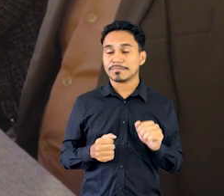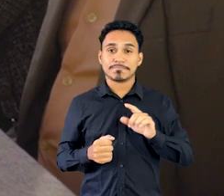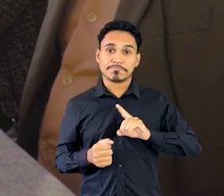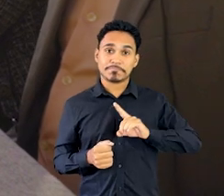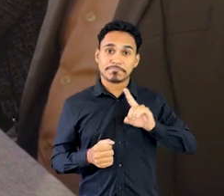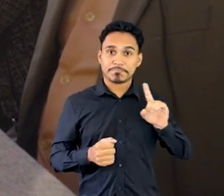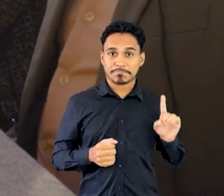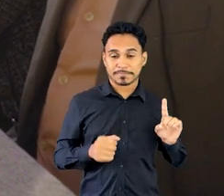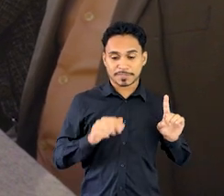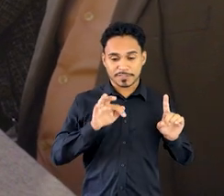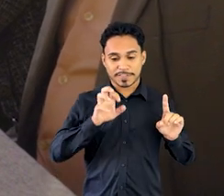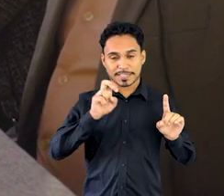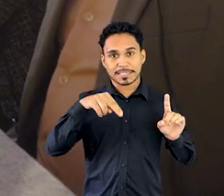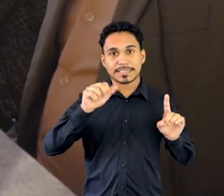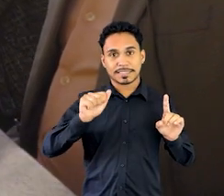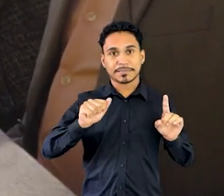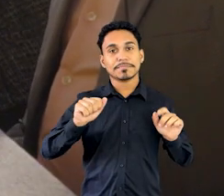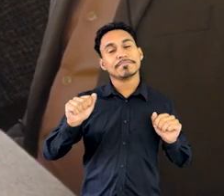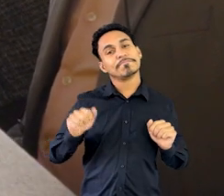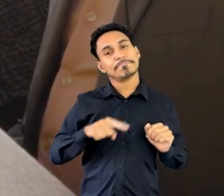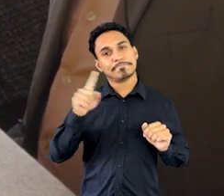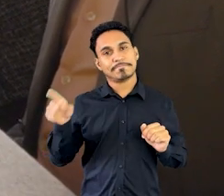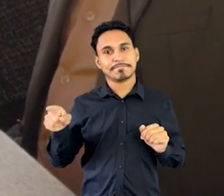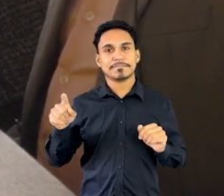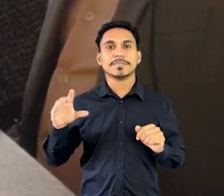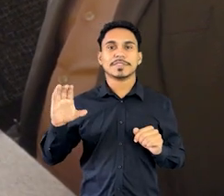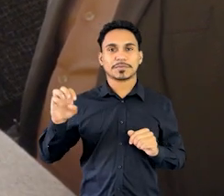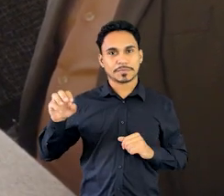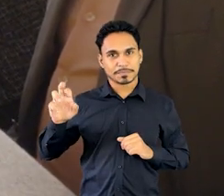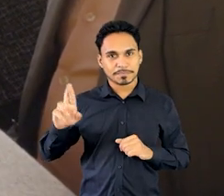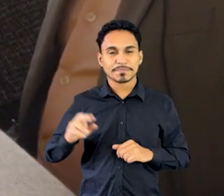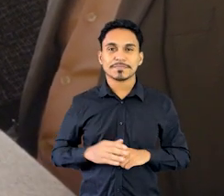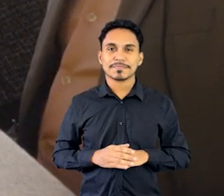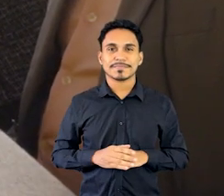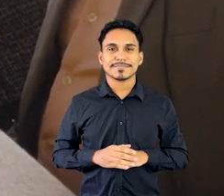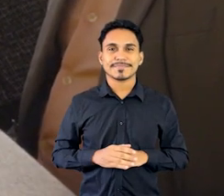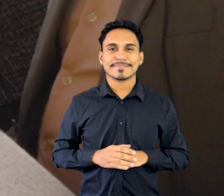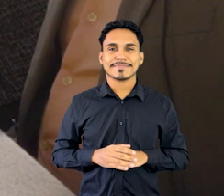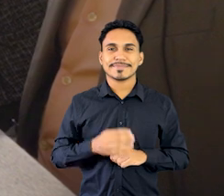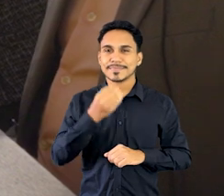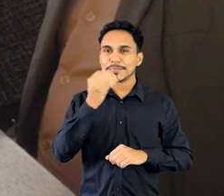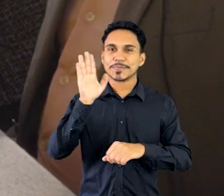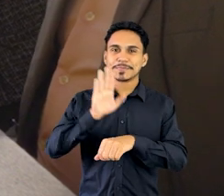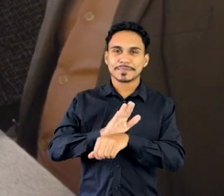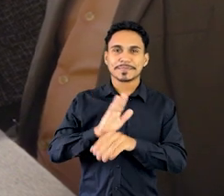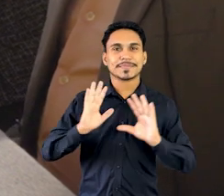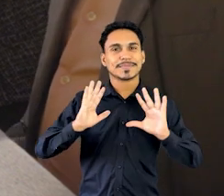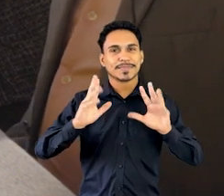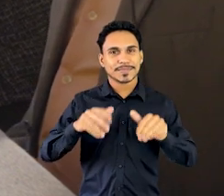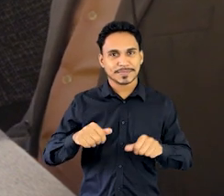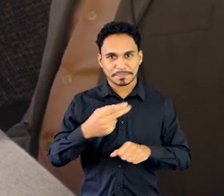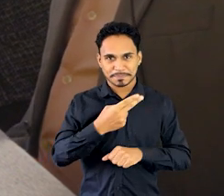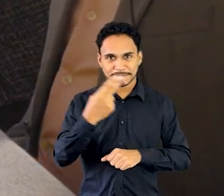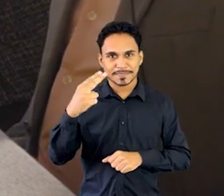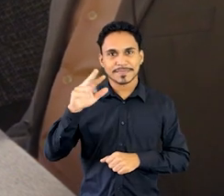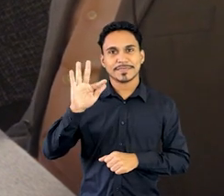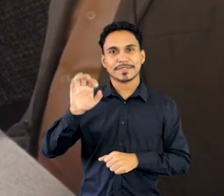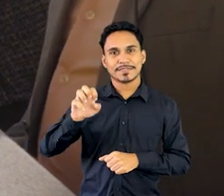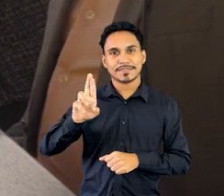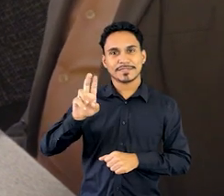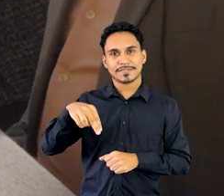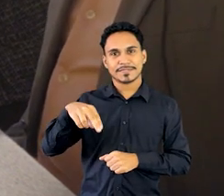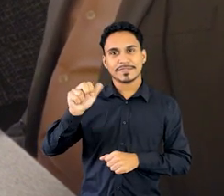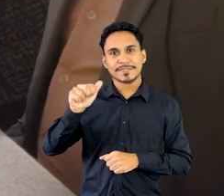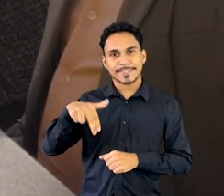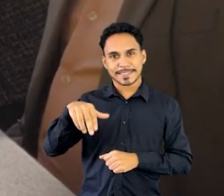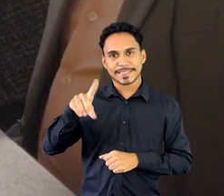um mar mais Centralizado Muito obrigado obrigada boa tarde a todos a todas eu sou a Fernanda Torres sou Estou como